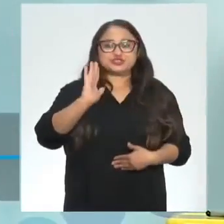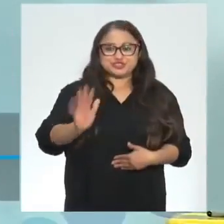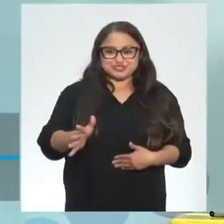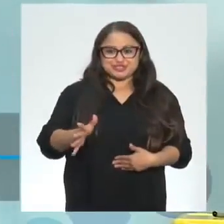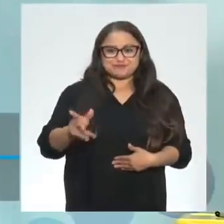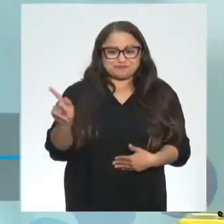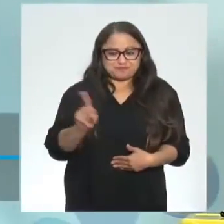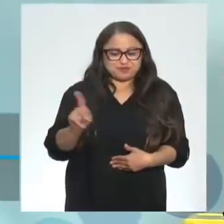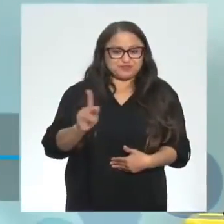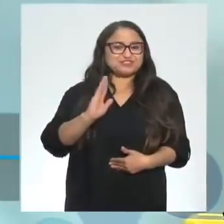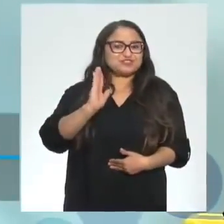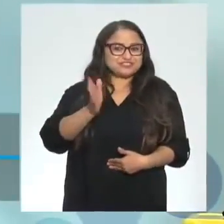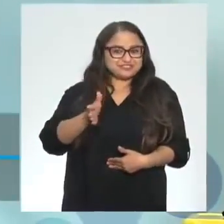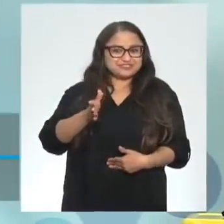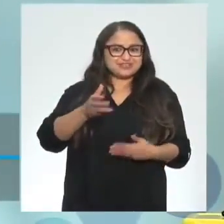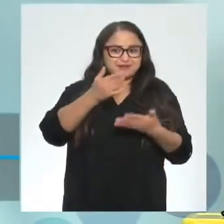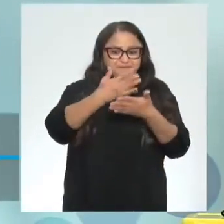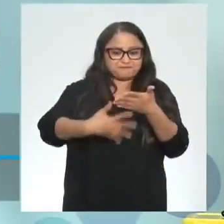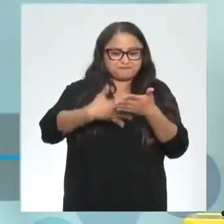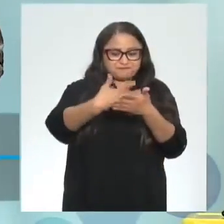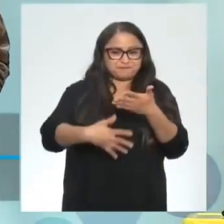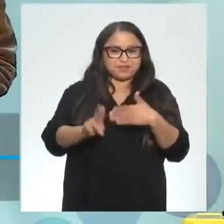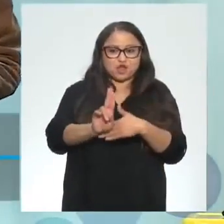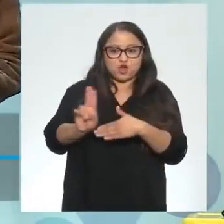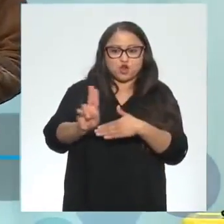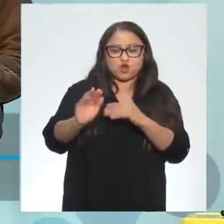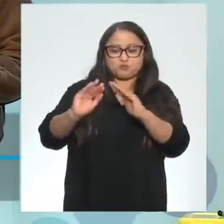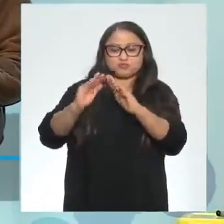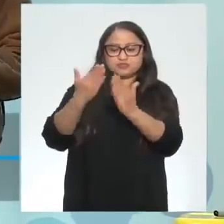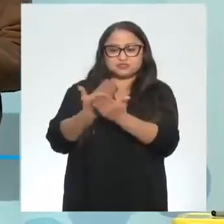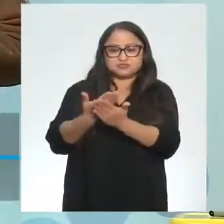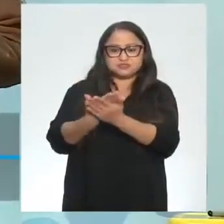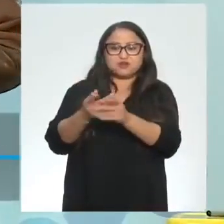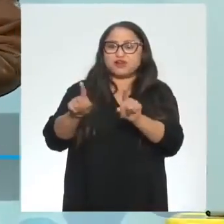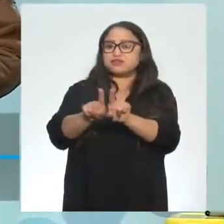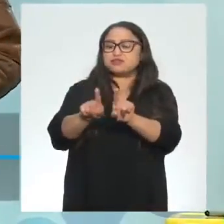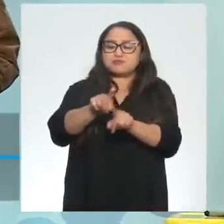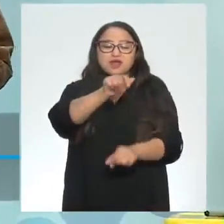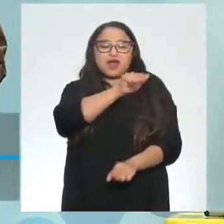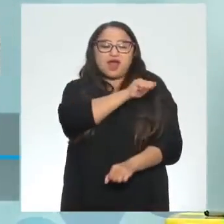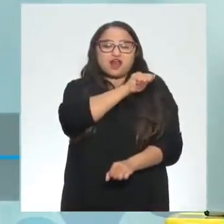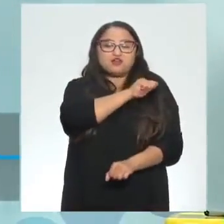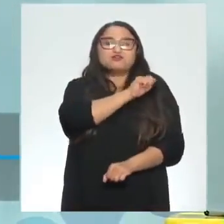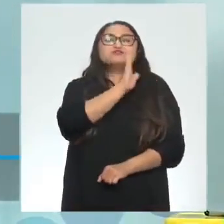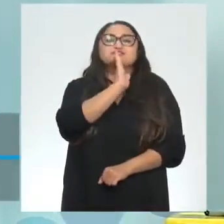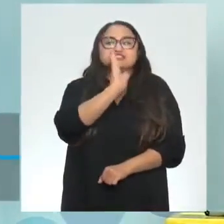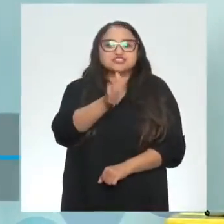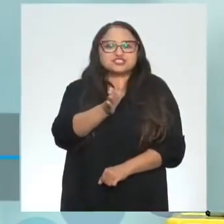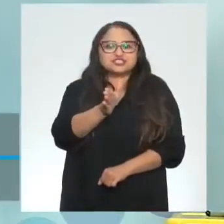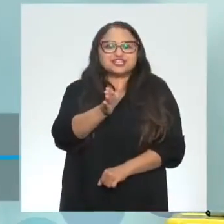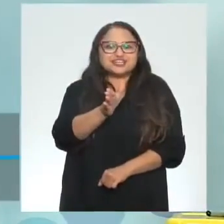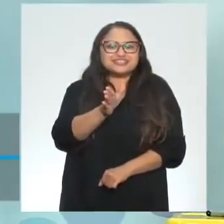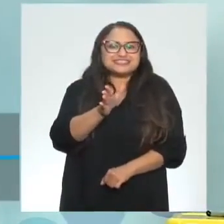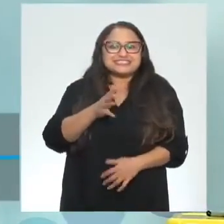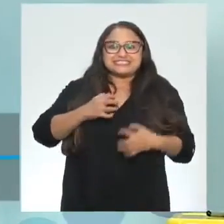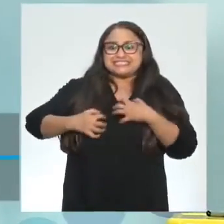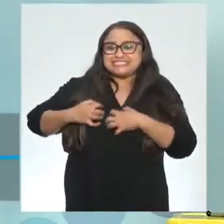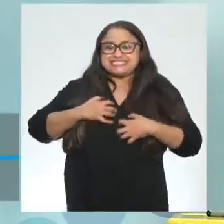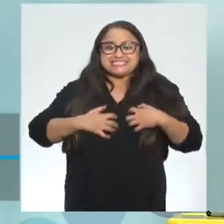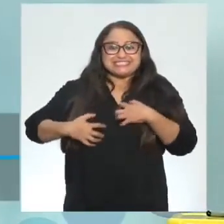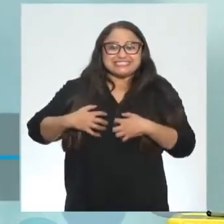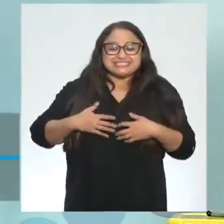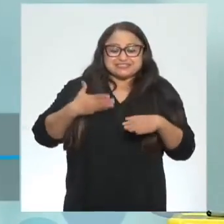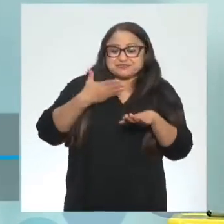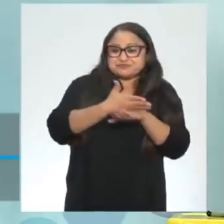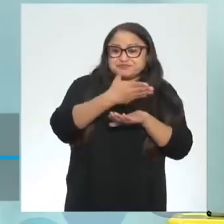os professores já estão aqui colocando o nome das escolas e os estudantes já estão ansiosos para participar